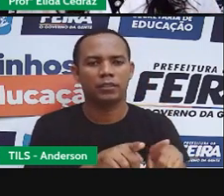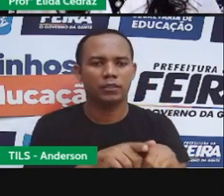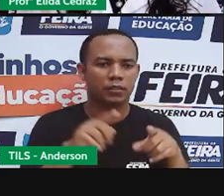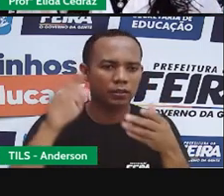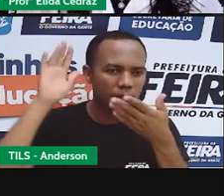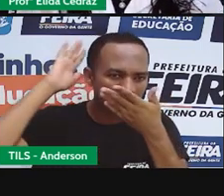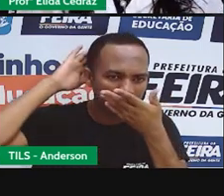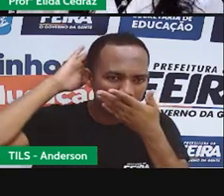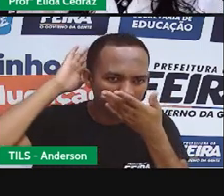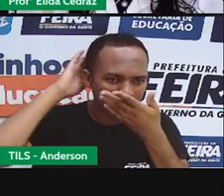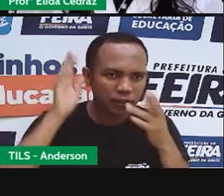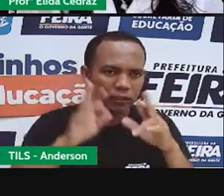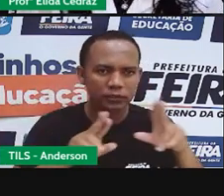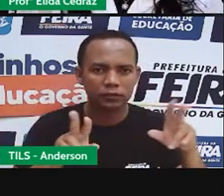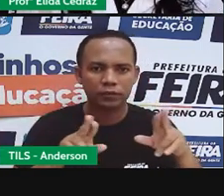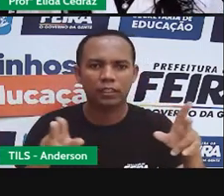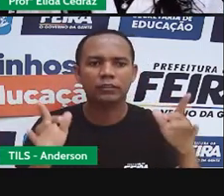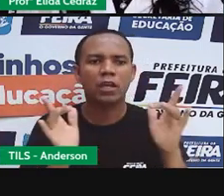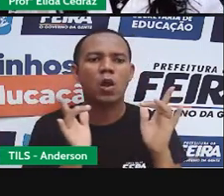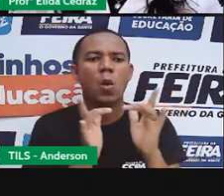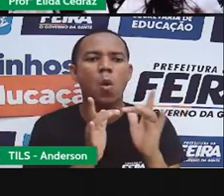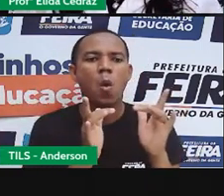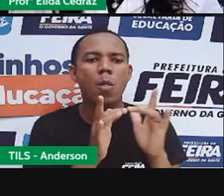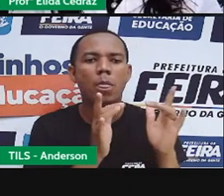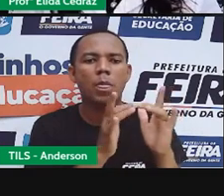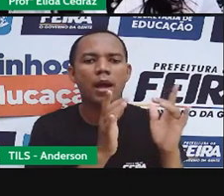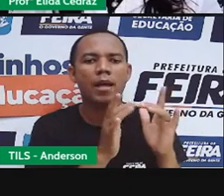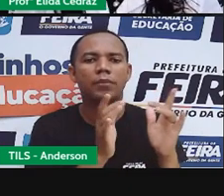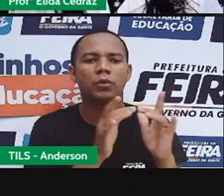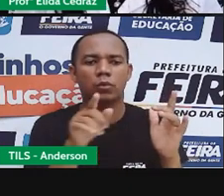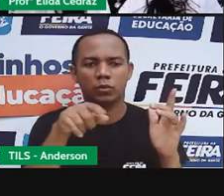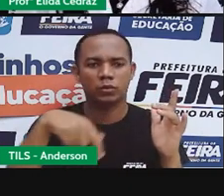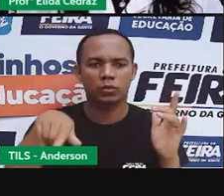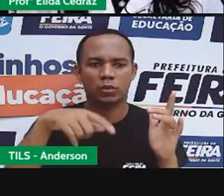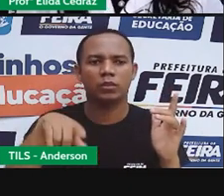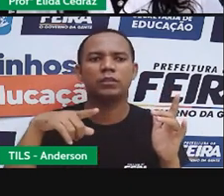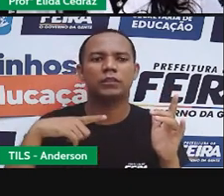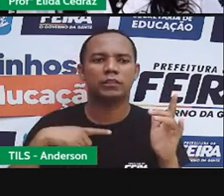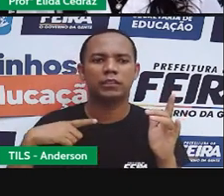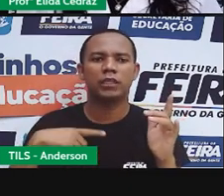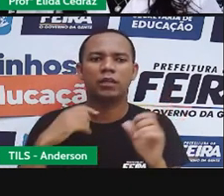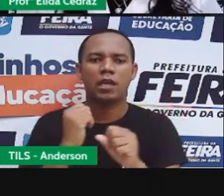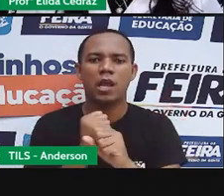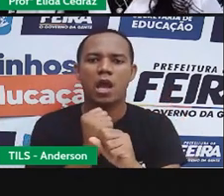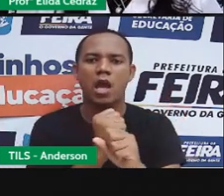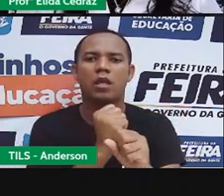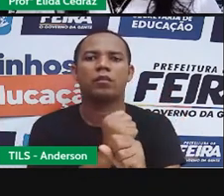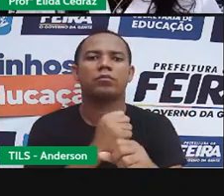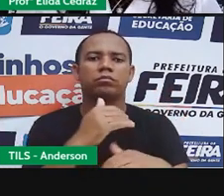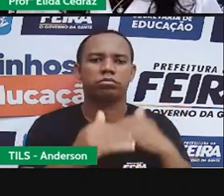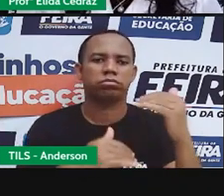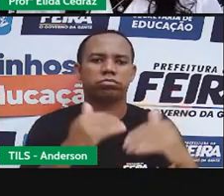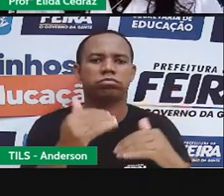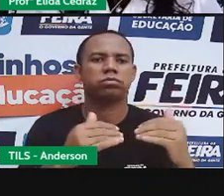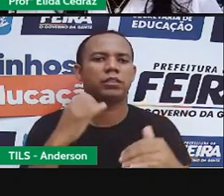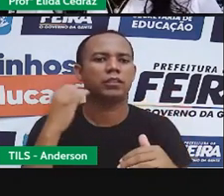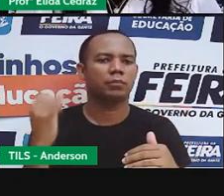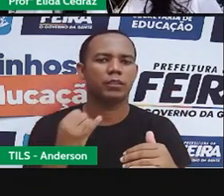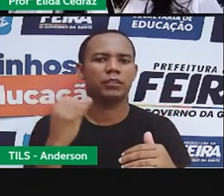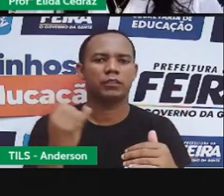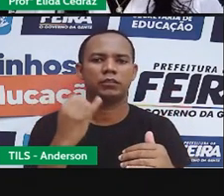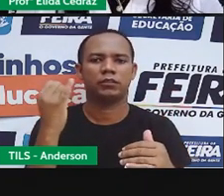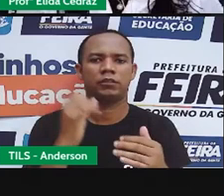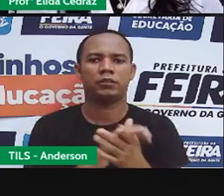de pena. É o contato que nós temos durante o ano, quando estamos na escola com os indígenas, é